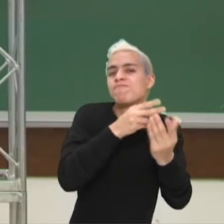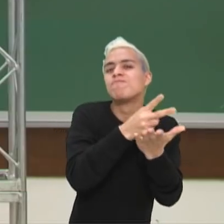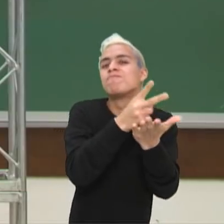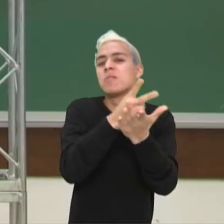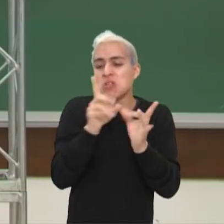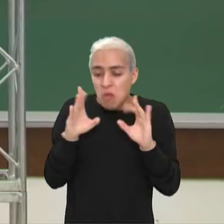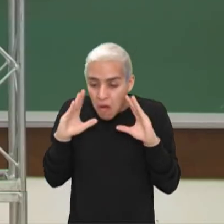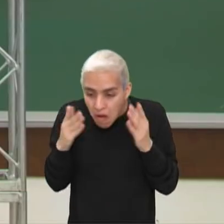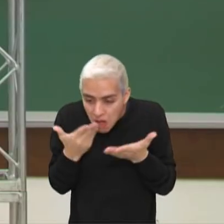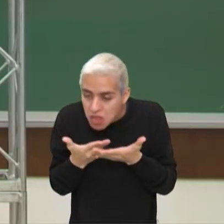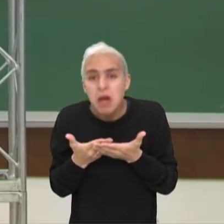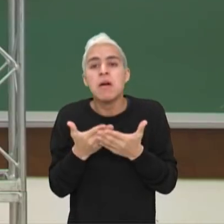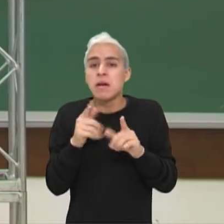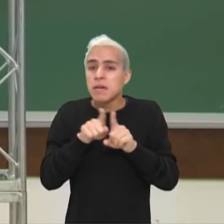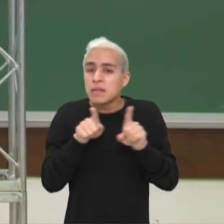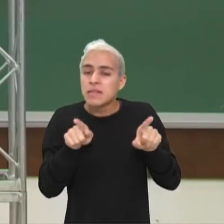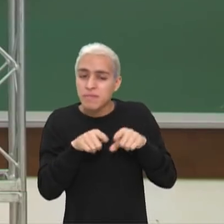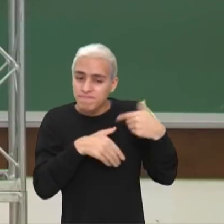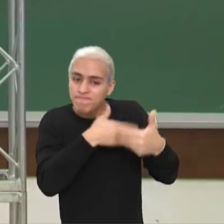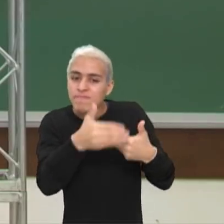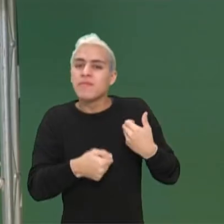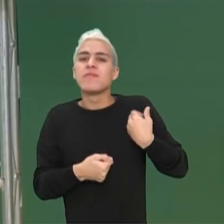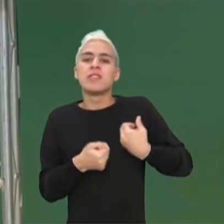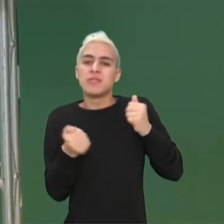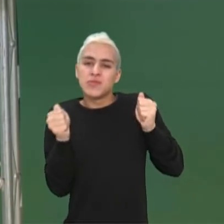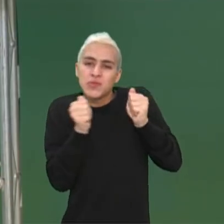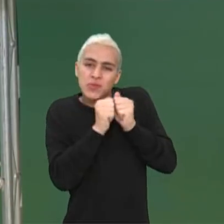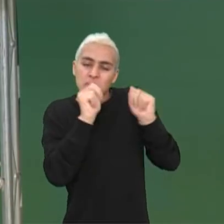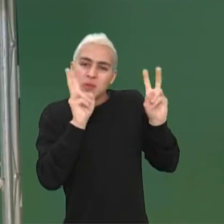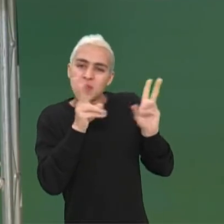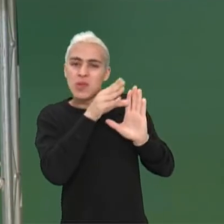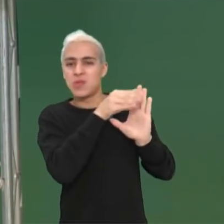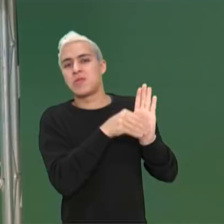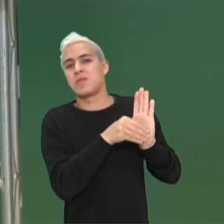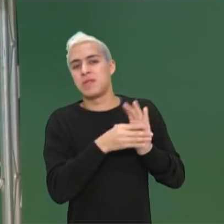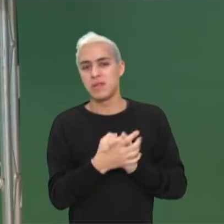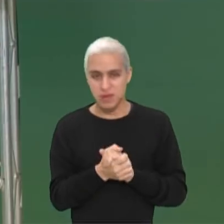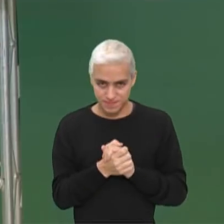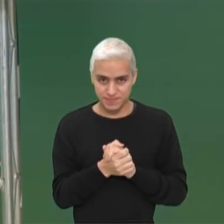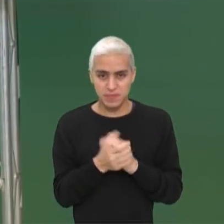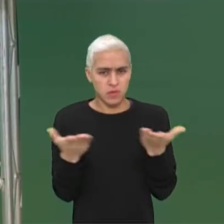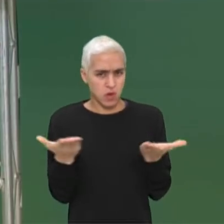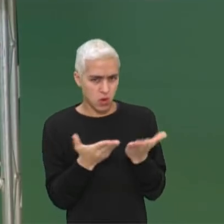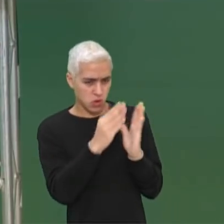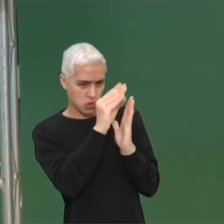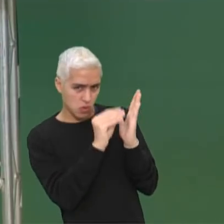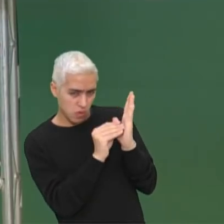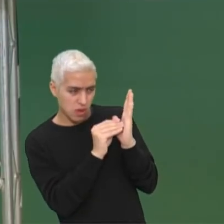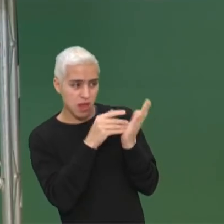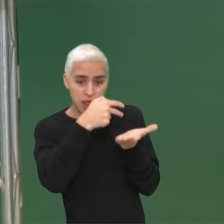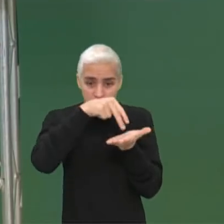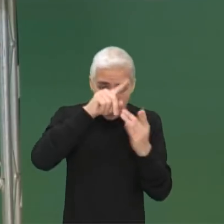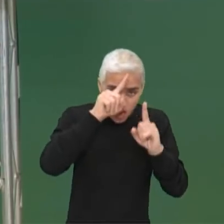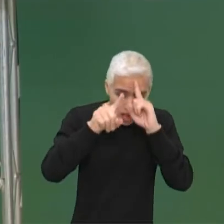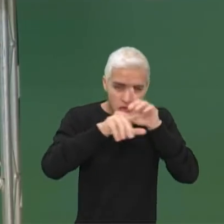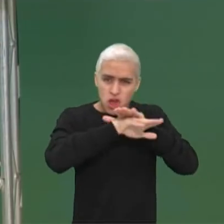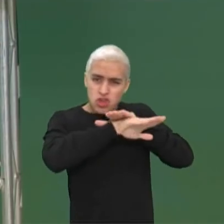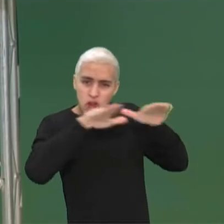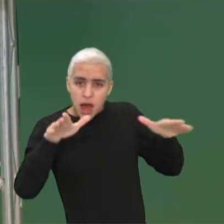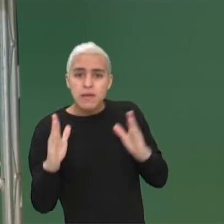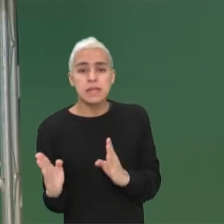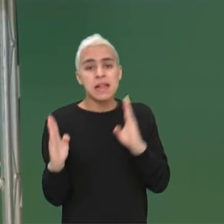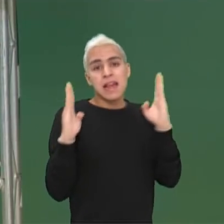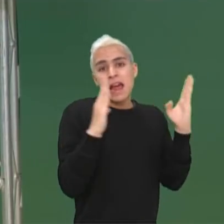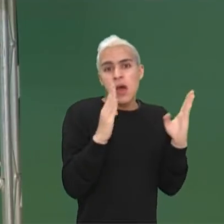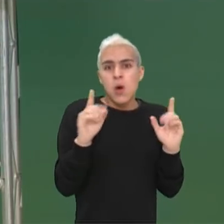aula ali. Ok? Agora que acabamos os conteúdos da dança criativa e de lutas, vamos entrar no